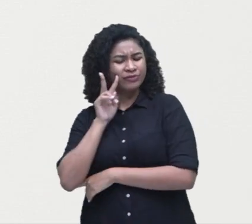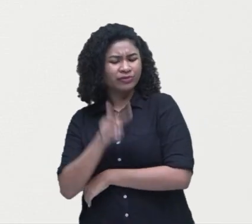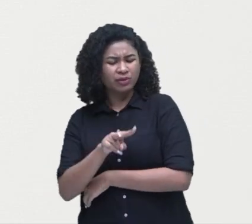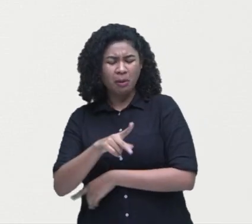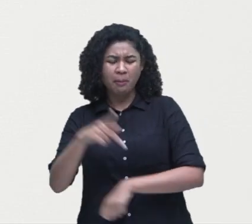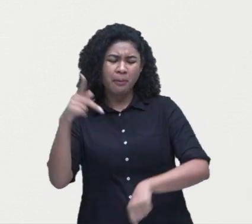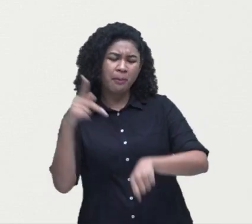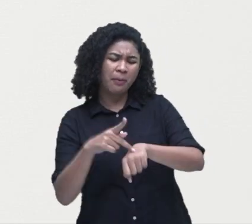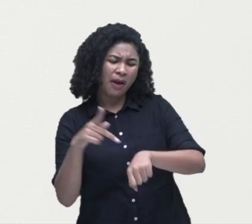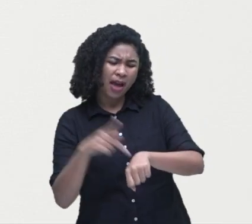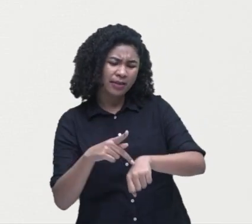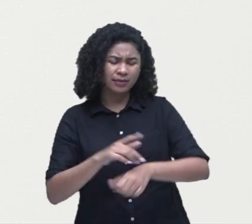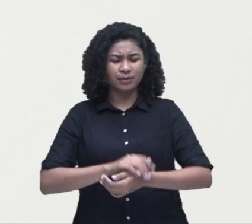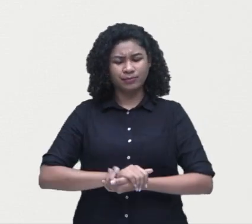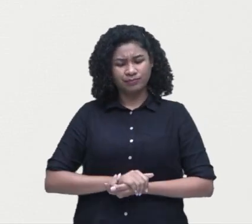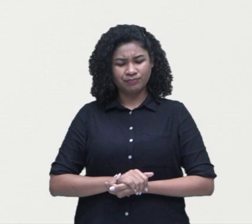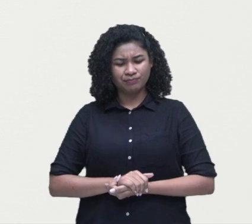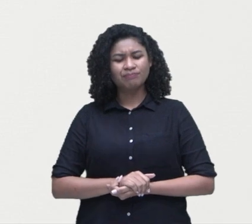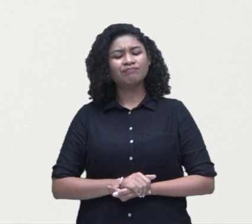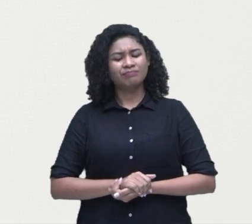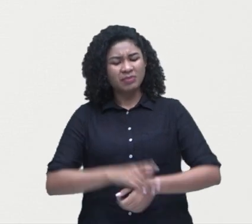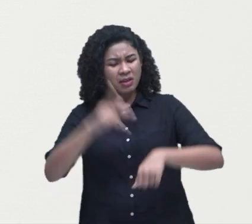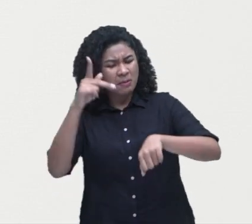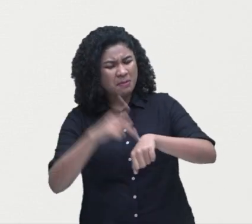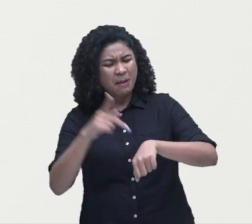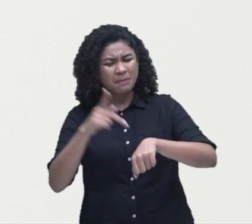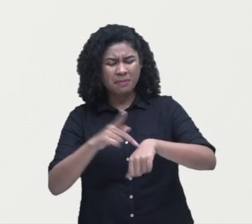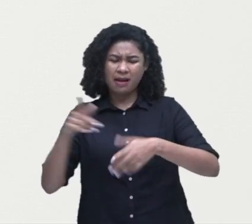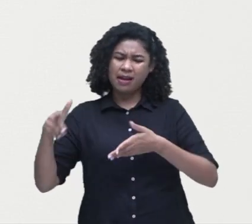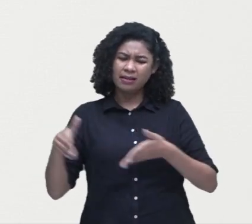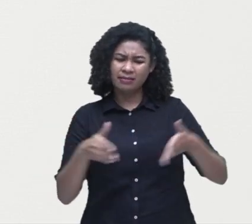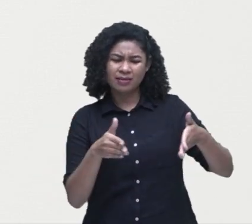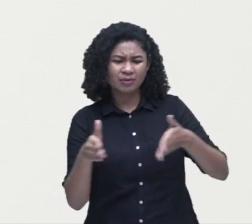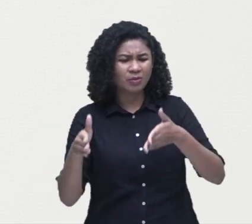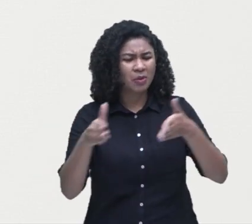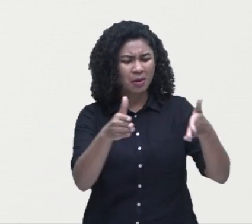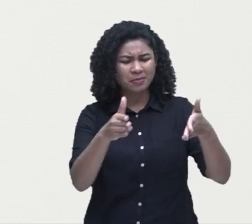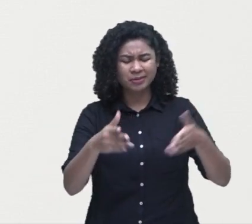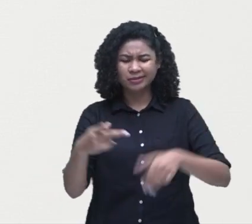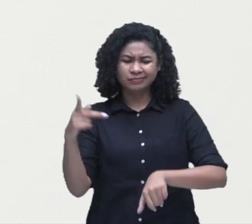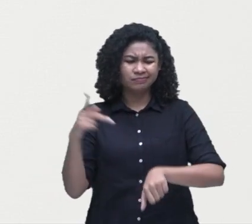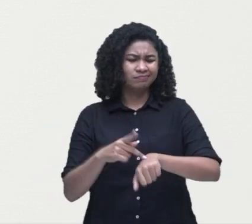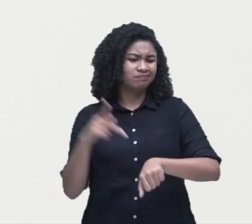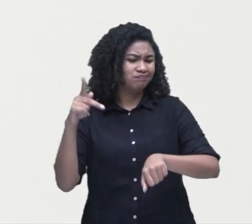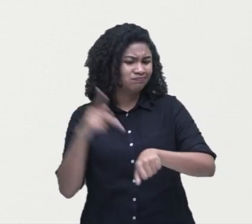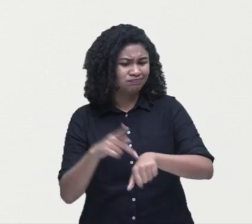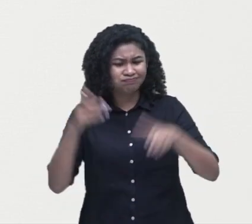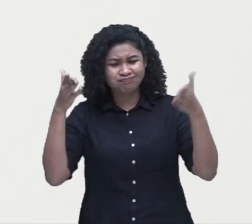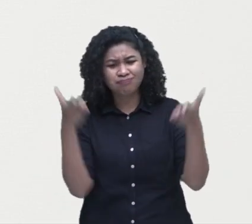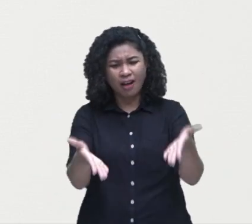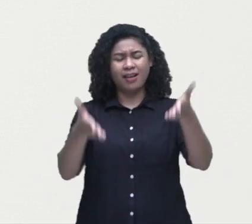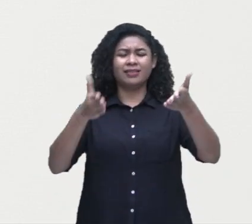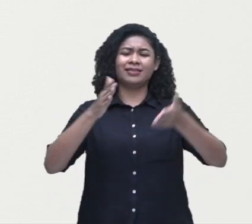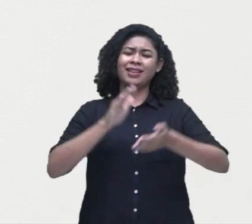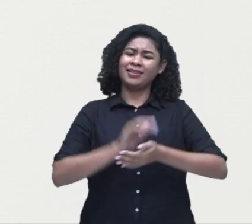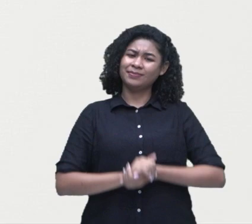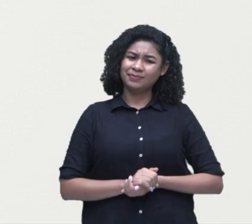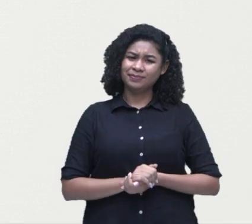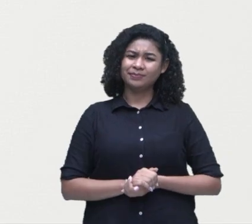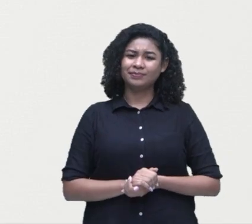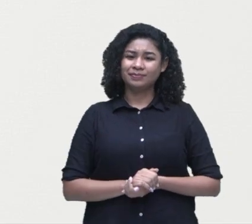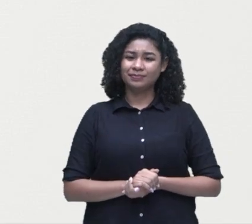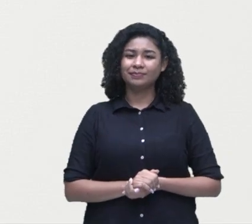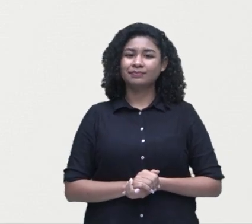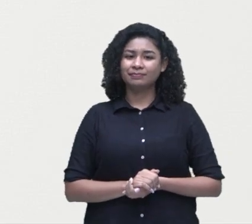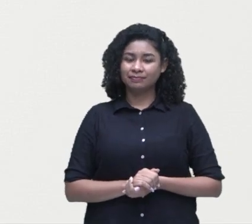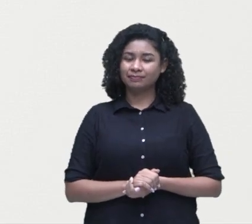uma pedra, tinha uma pedra no meio do caminho, tinha uma pedra no meio do caminho, tinha uma